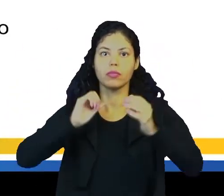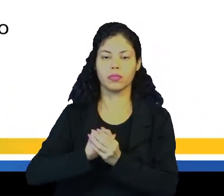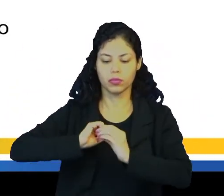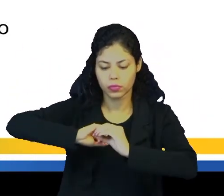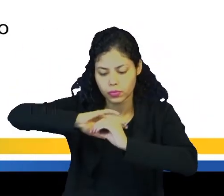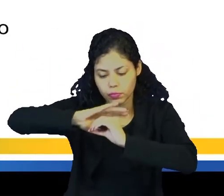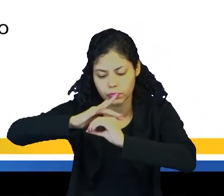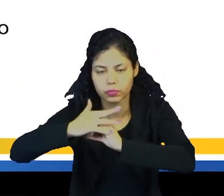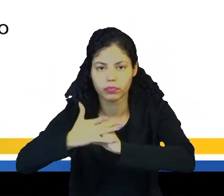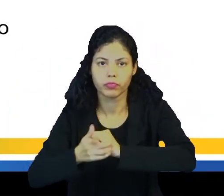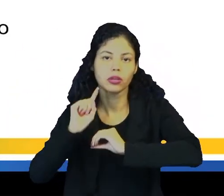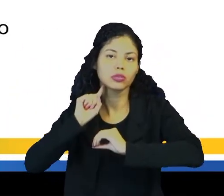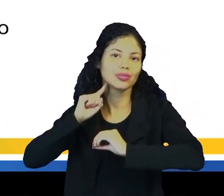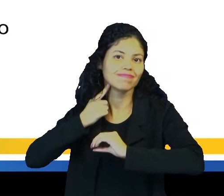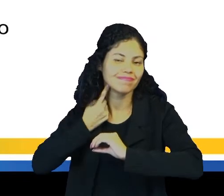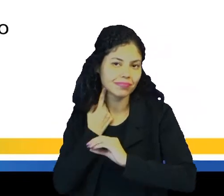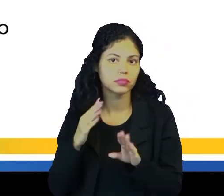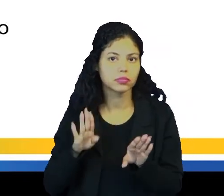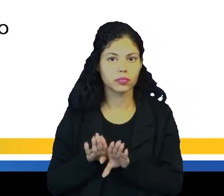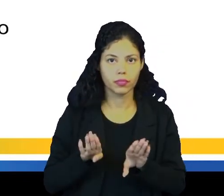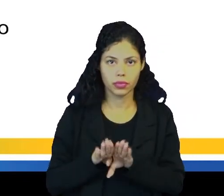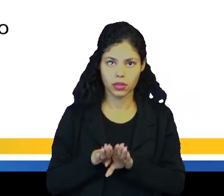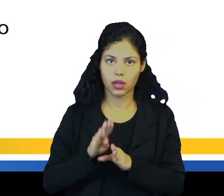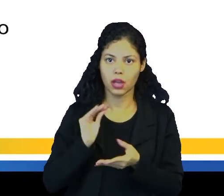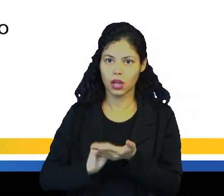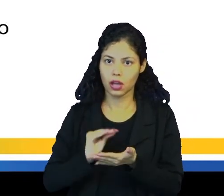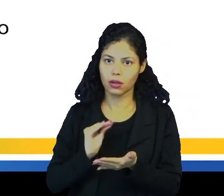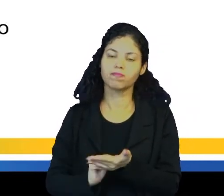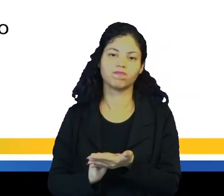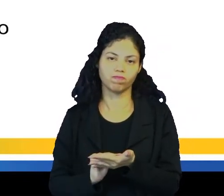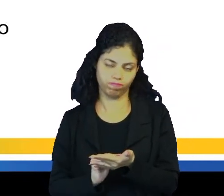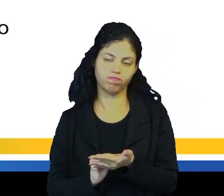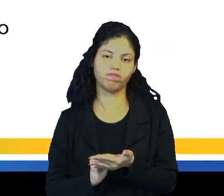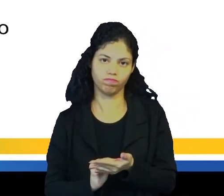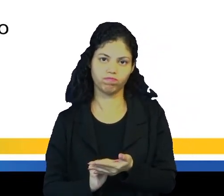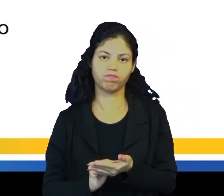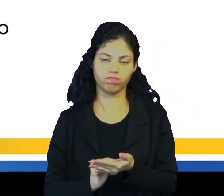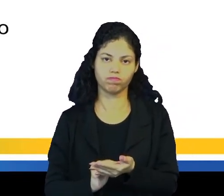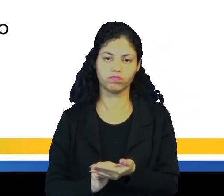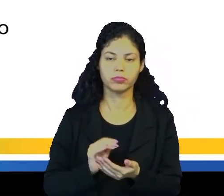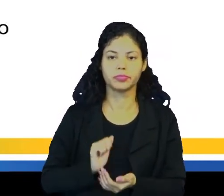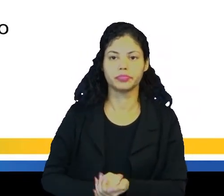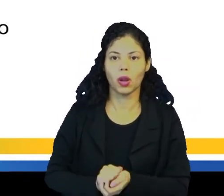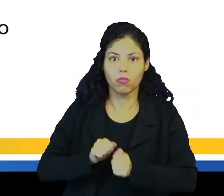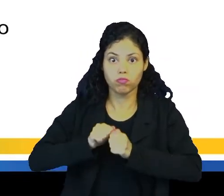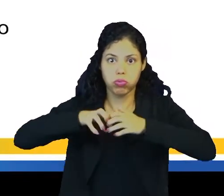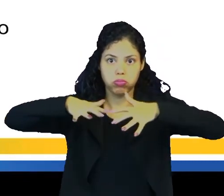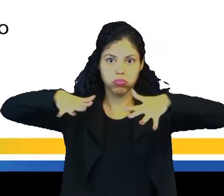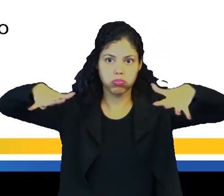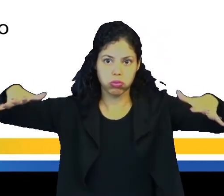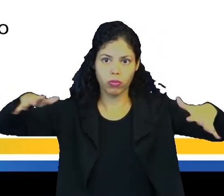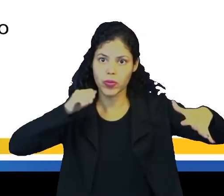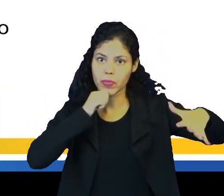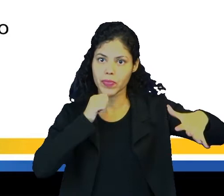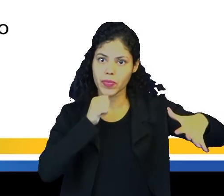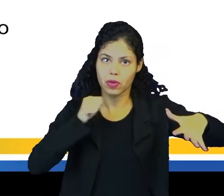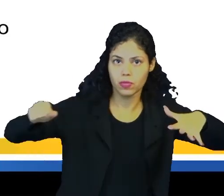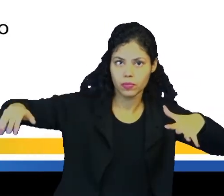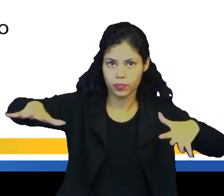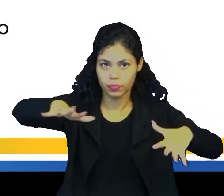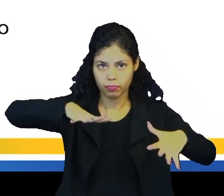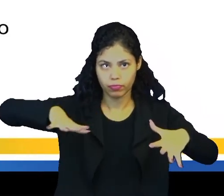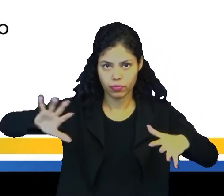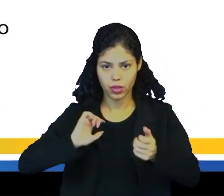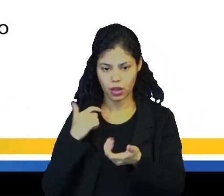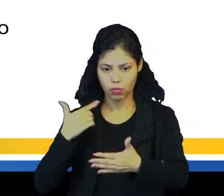atmosférica, lixo. Nós temos o excesso de recursos naturais, a expansão da fronteira agrícola, que vem